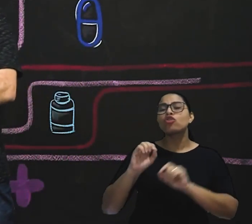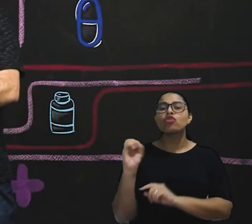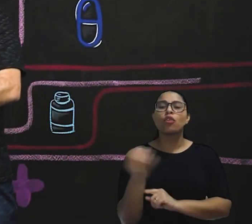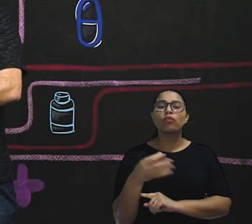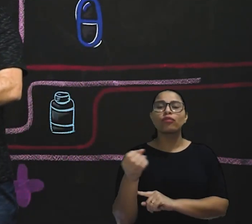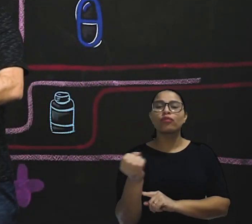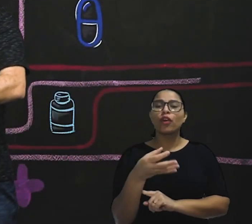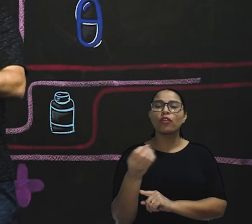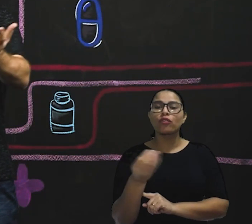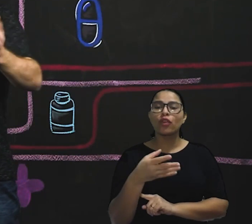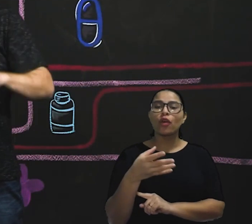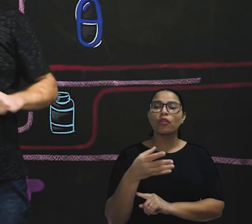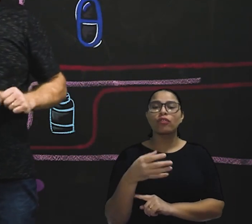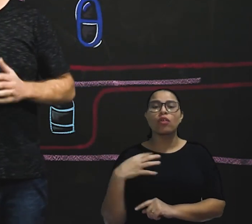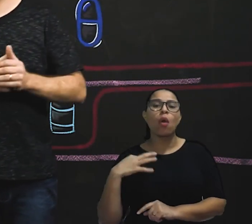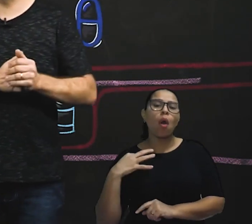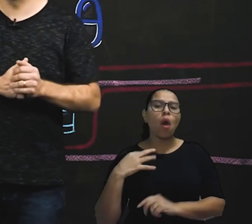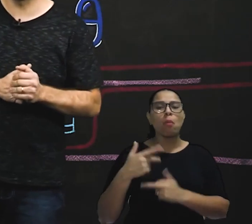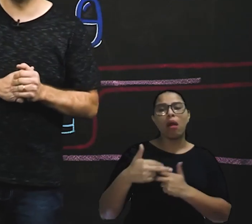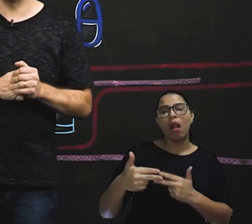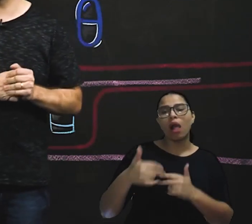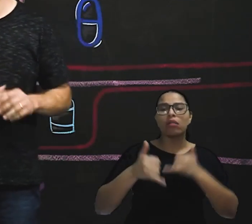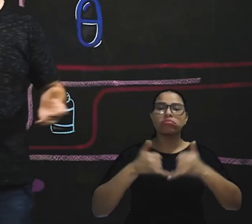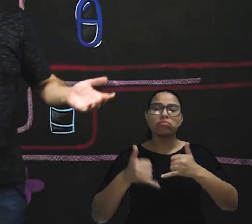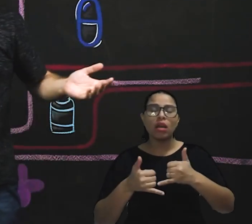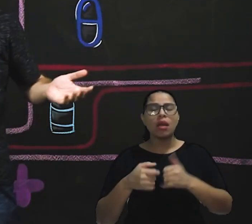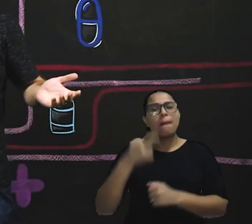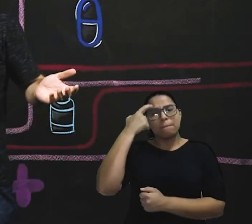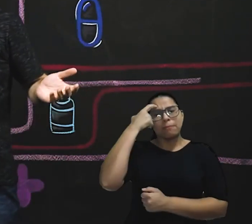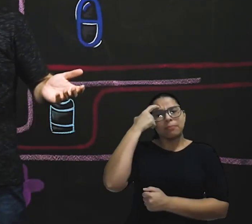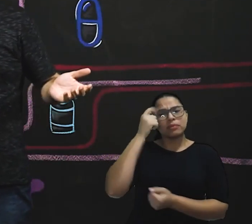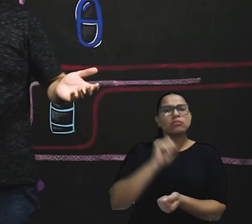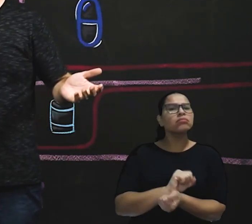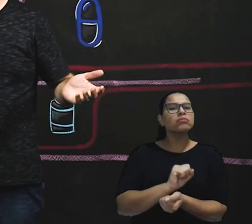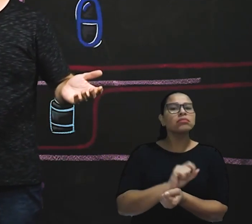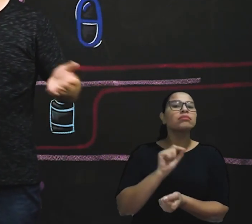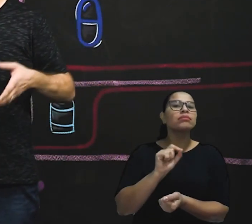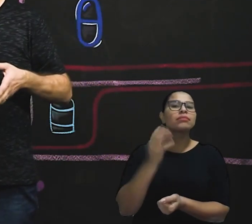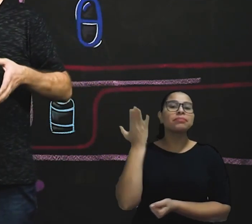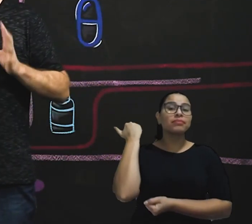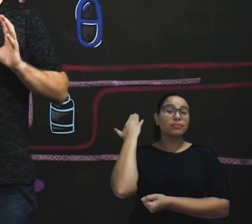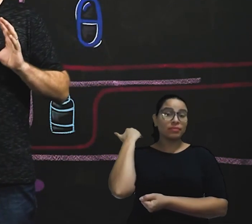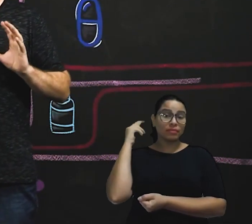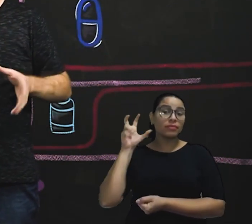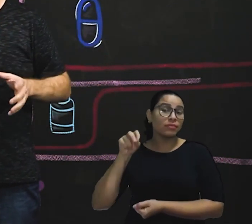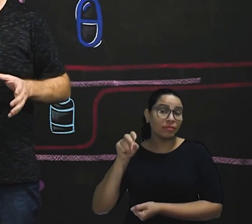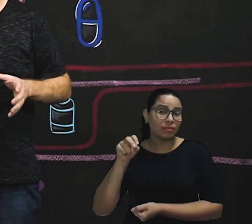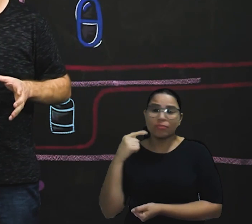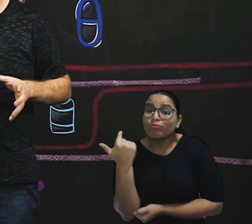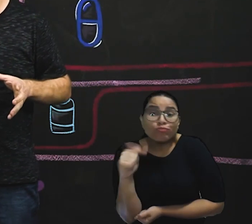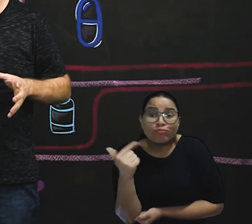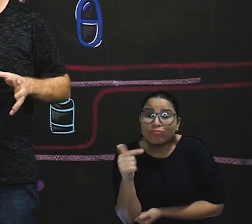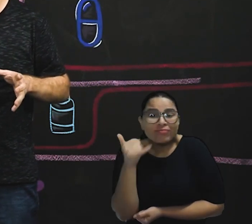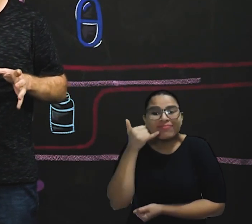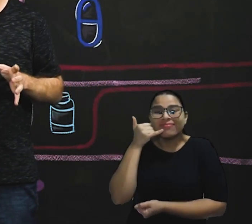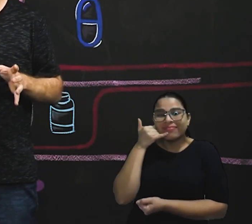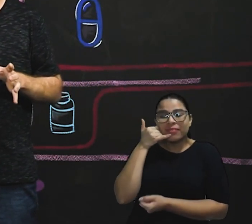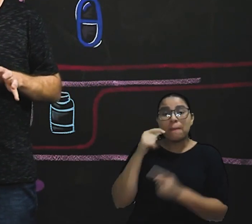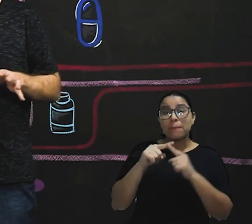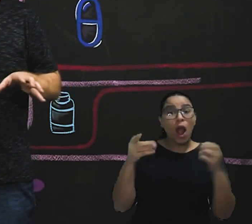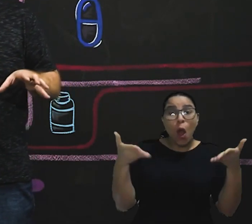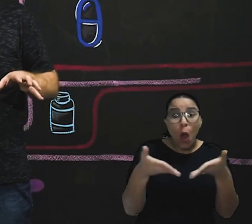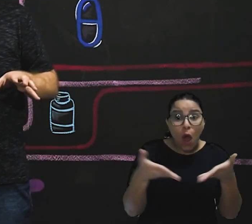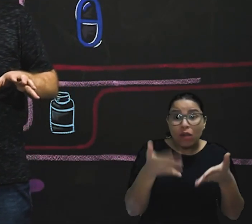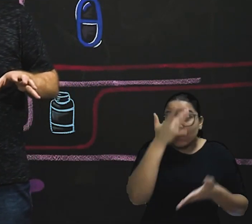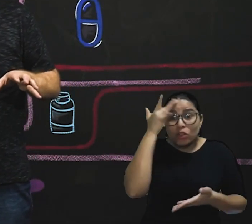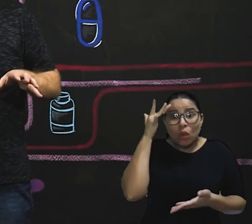produtos. Já pararam para pensar que os nossos avós não tinham aparelhos de celular? Hoje em dia, a grande parte da humanidade não consegue